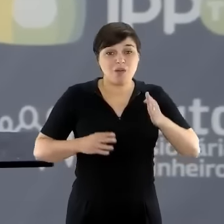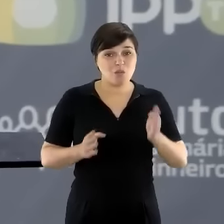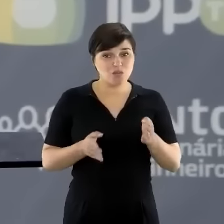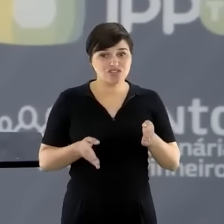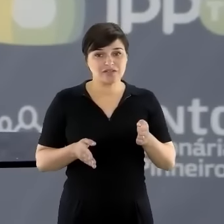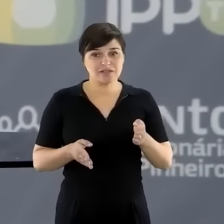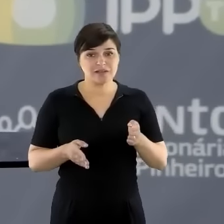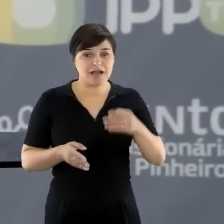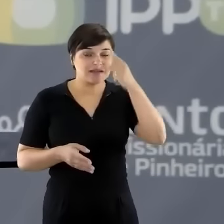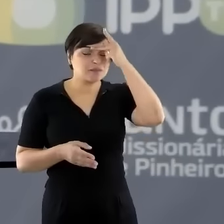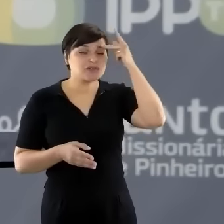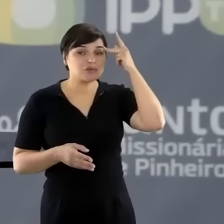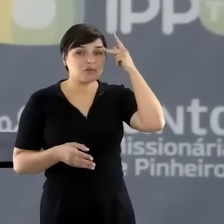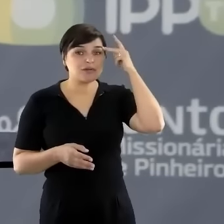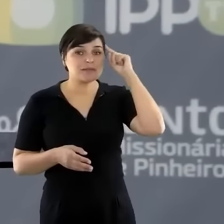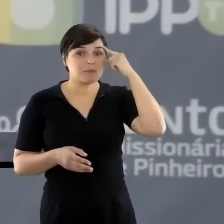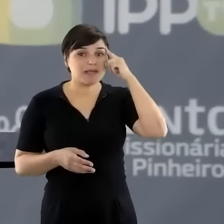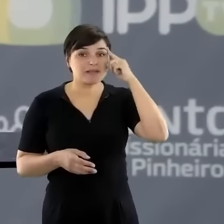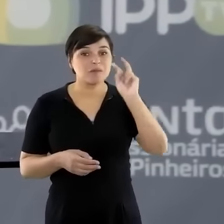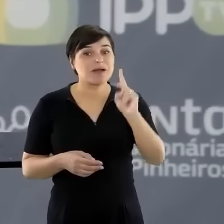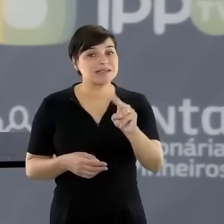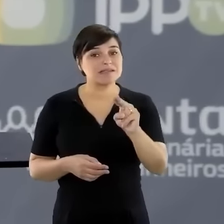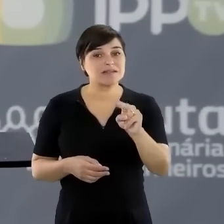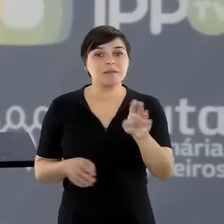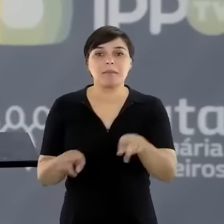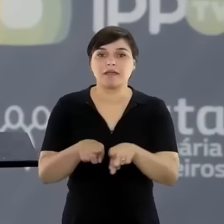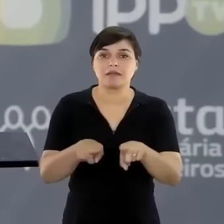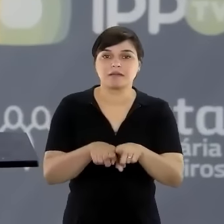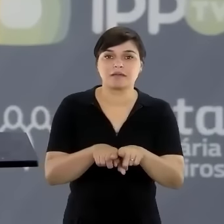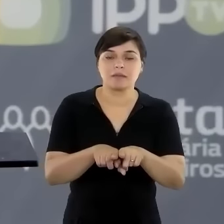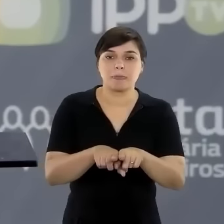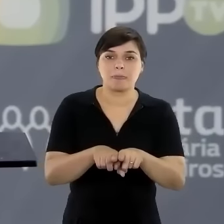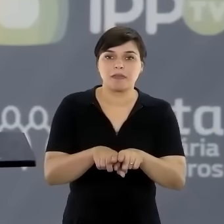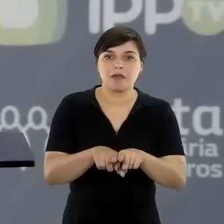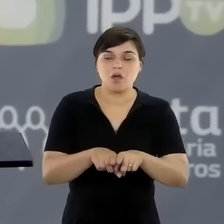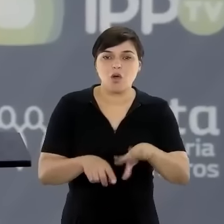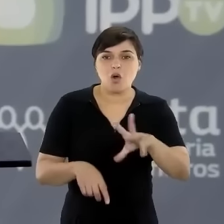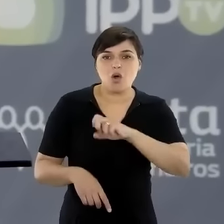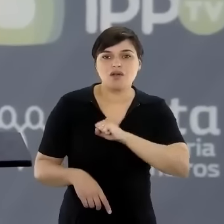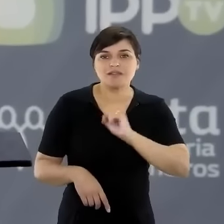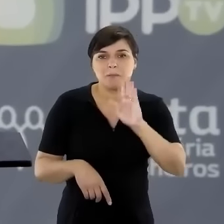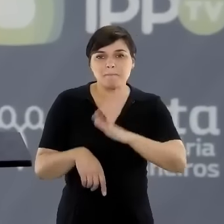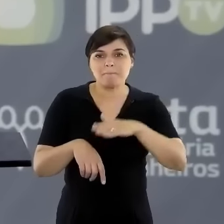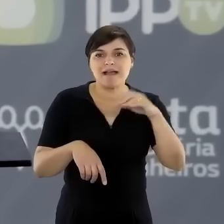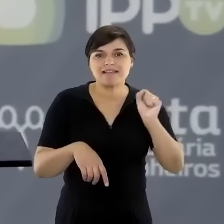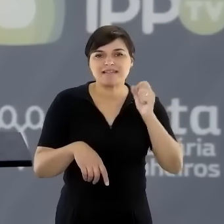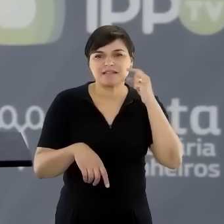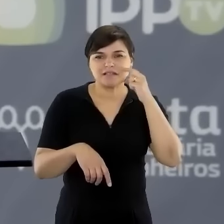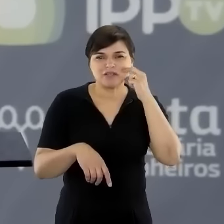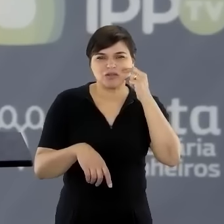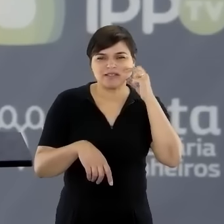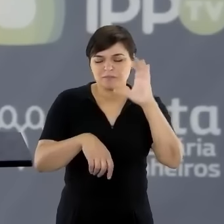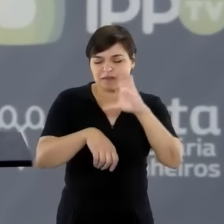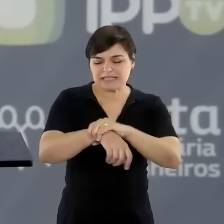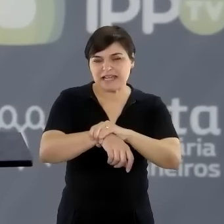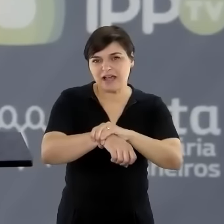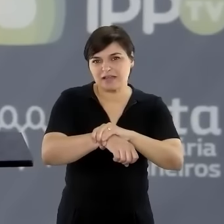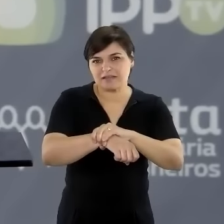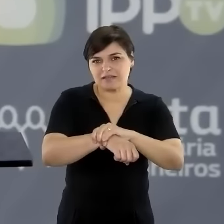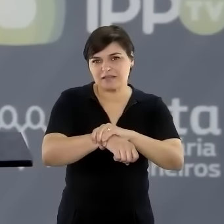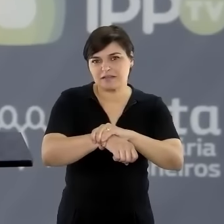sociedade que ama mais coisas mais objetos mais carro mais